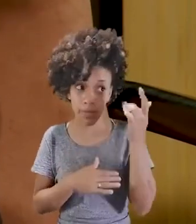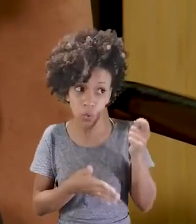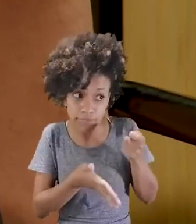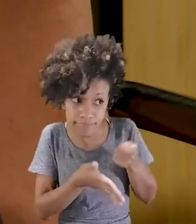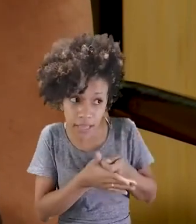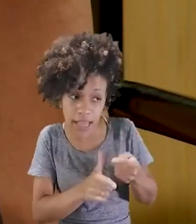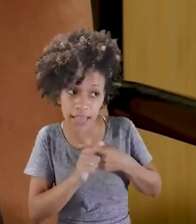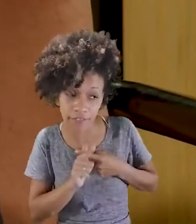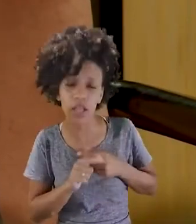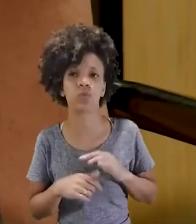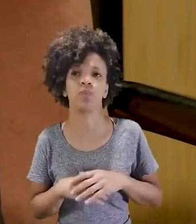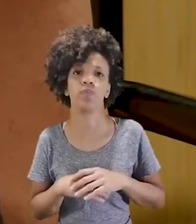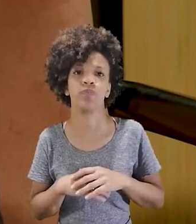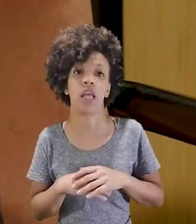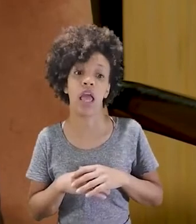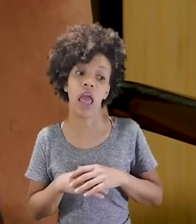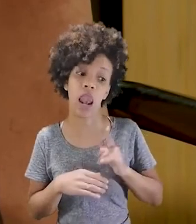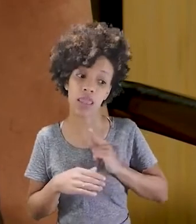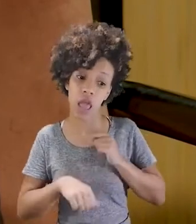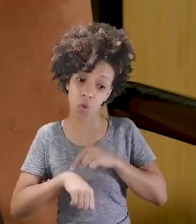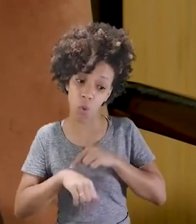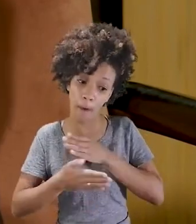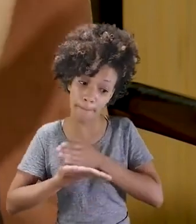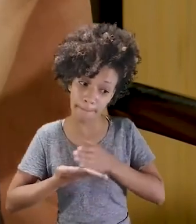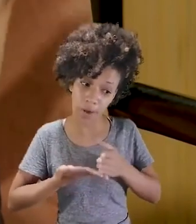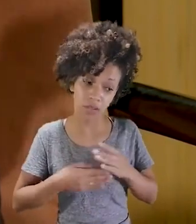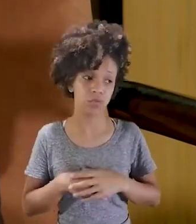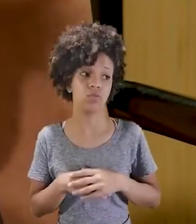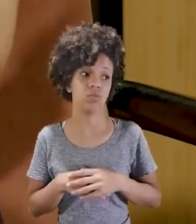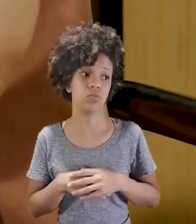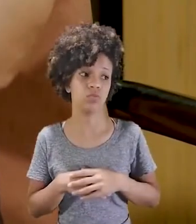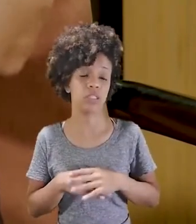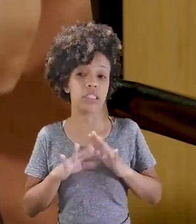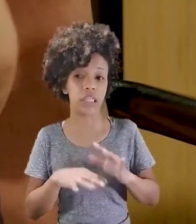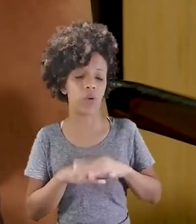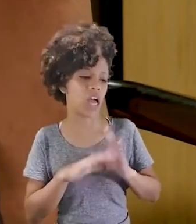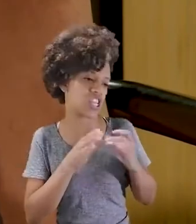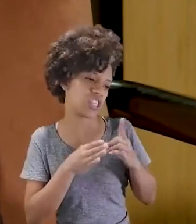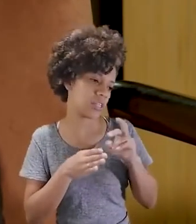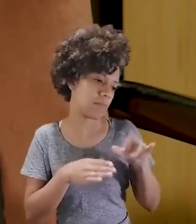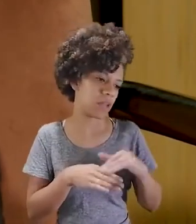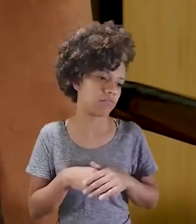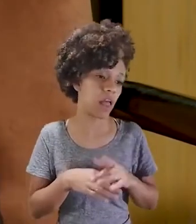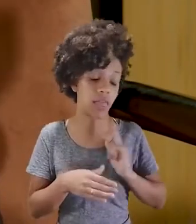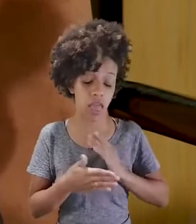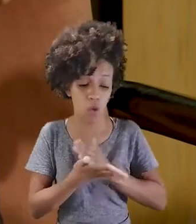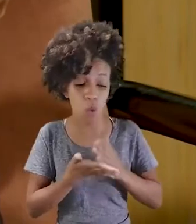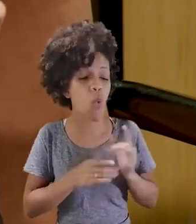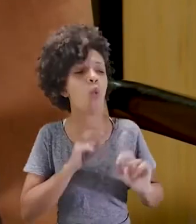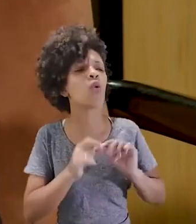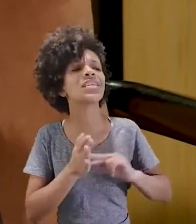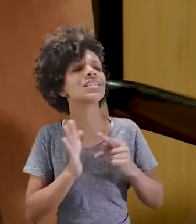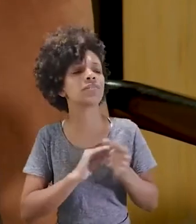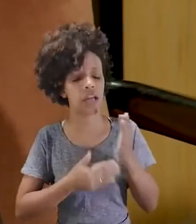devendo dinheiro ele fala que a pessoa está no prazo Então nesse disciplina desse dicionário sei lá estar no prazo